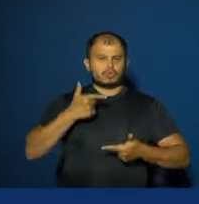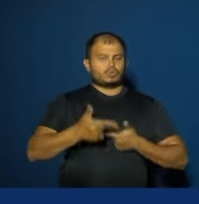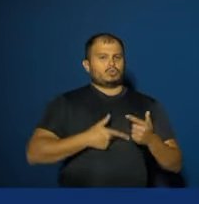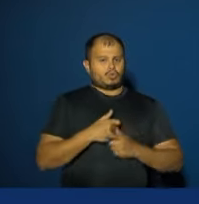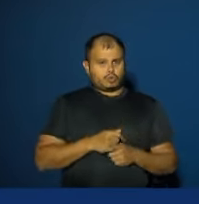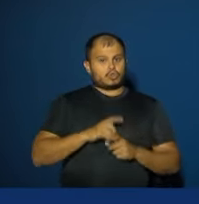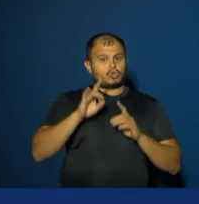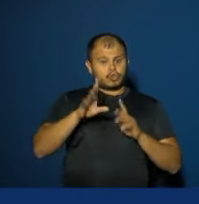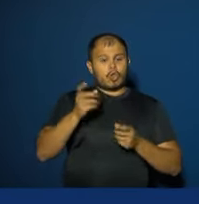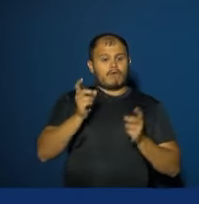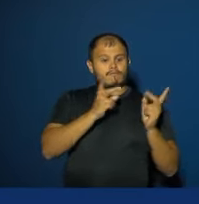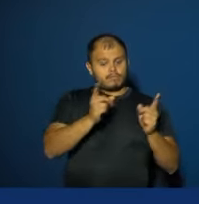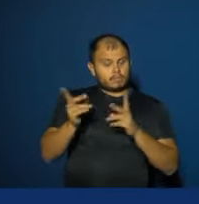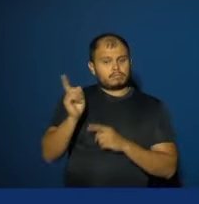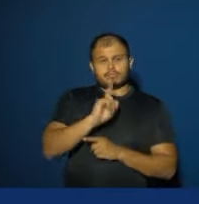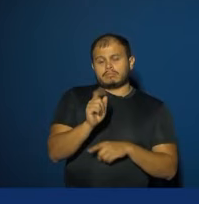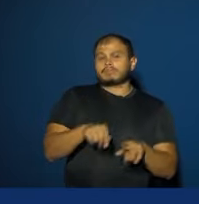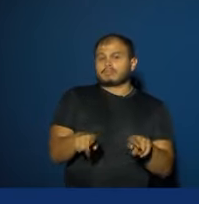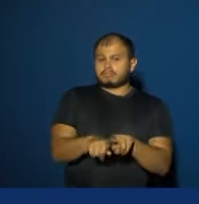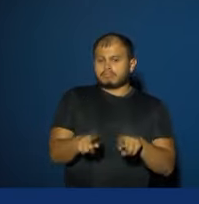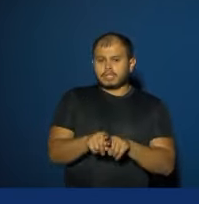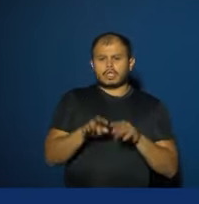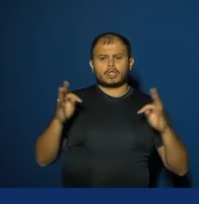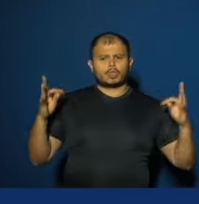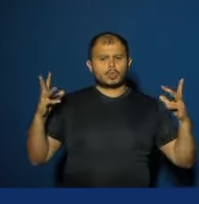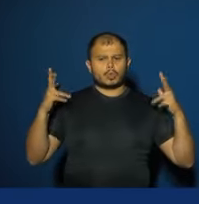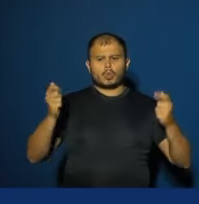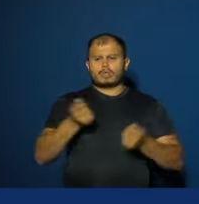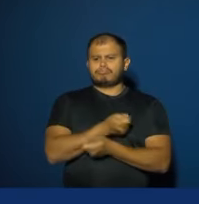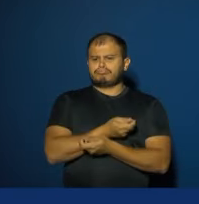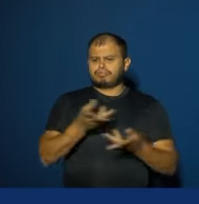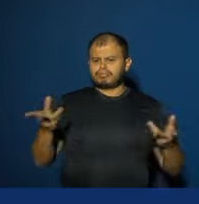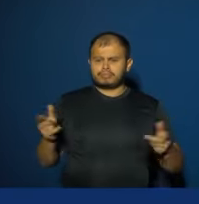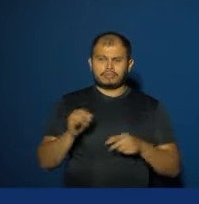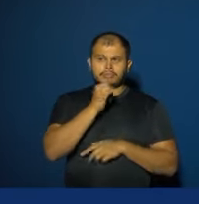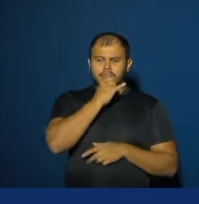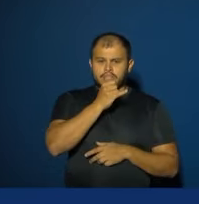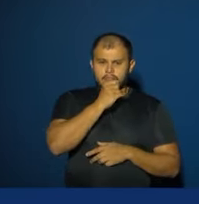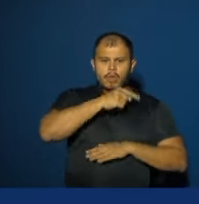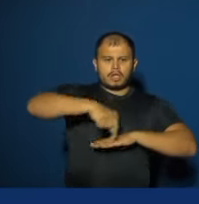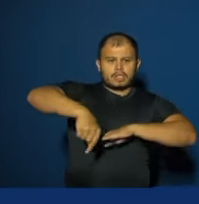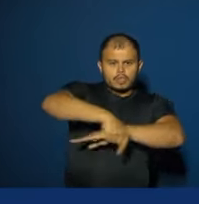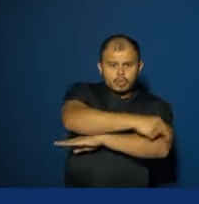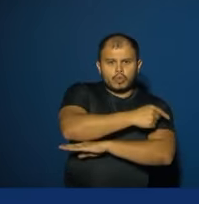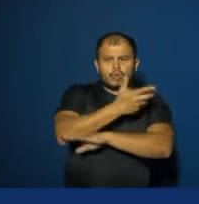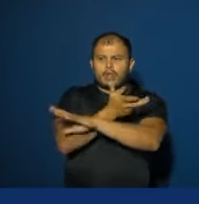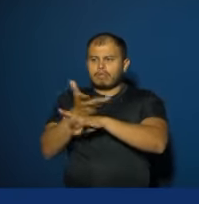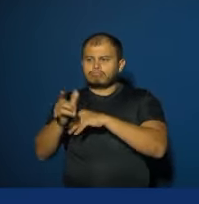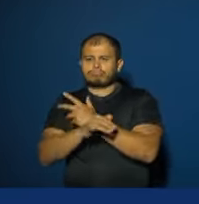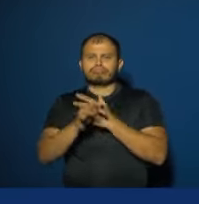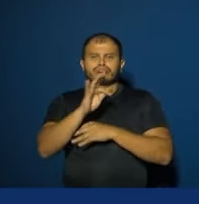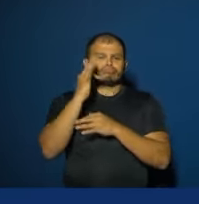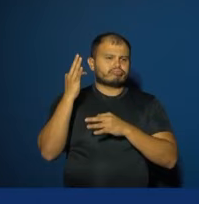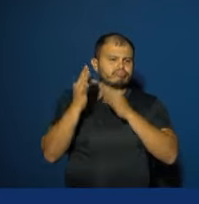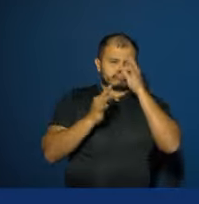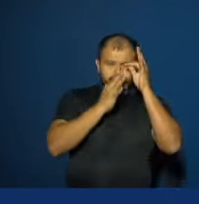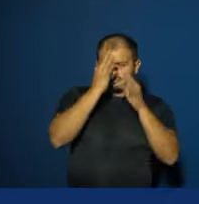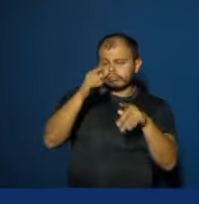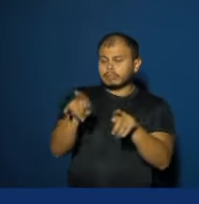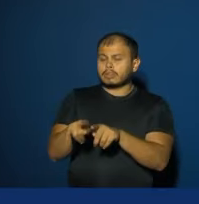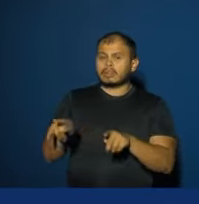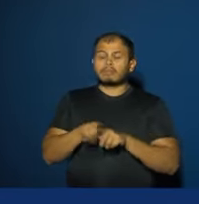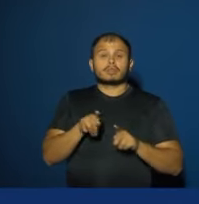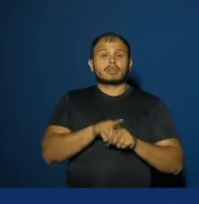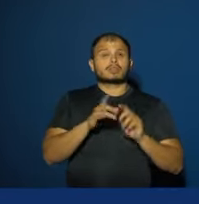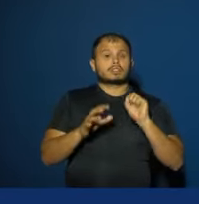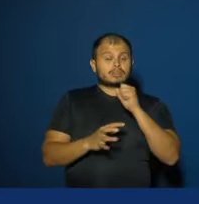não só no varejo mas em todas as Vertentes do que a gente oferece em Arquitetura em Paisagismo insegurança tudo que tem a ver com o